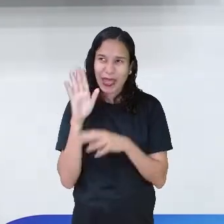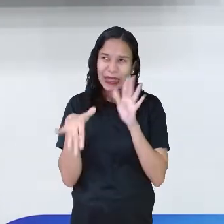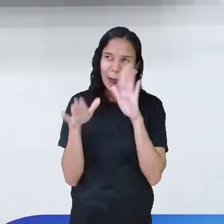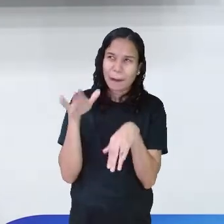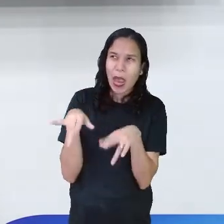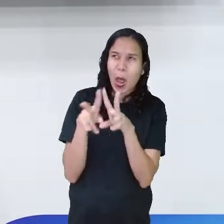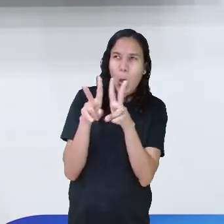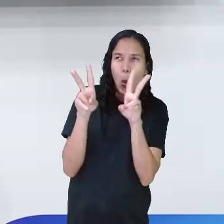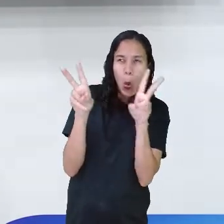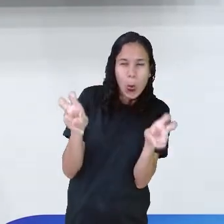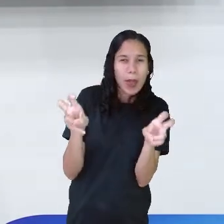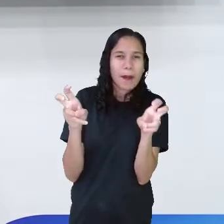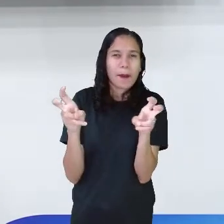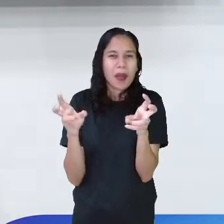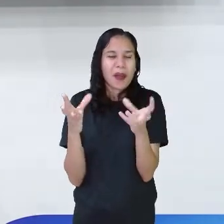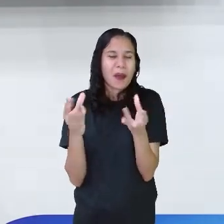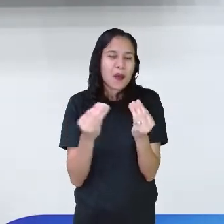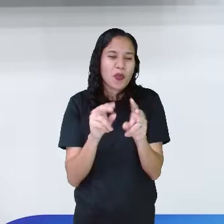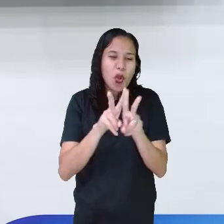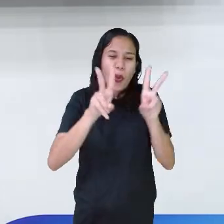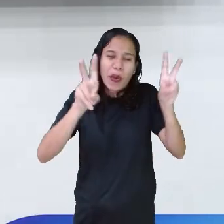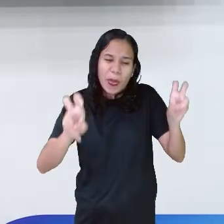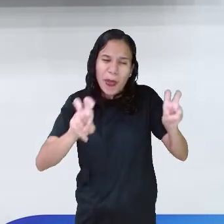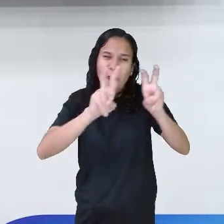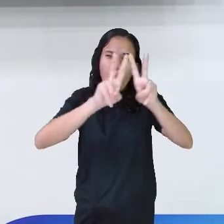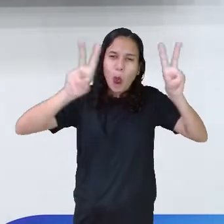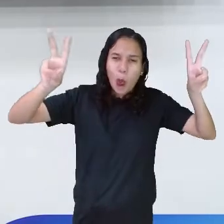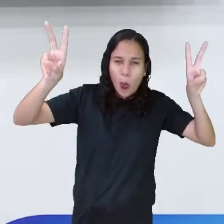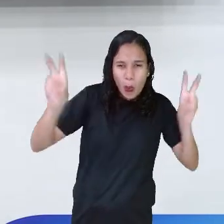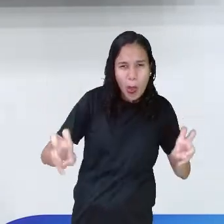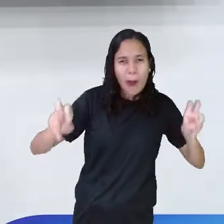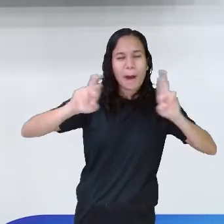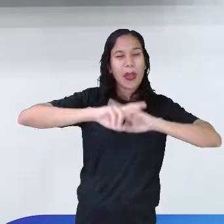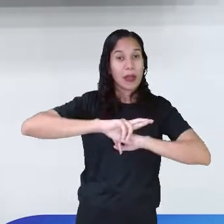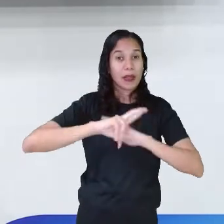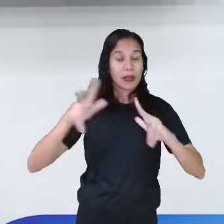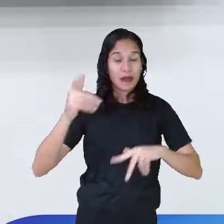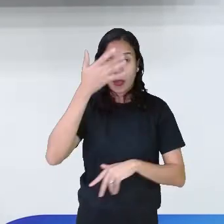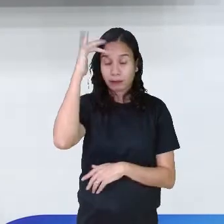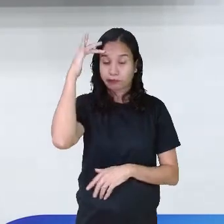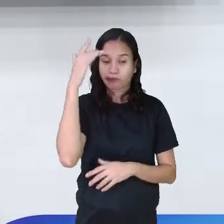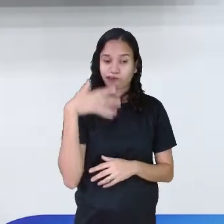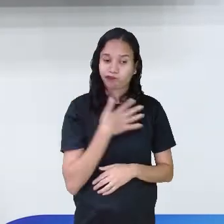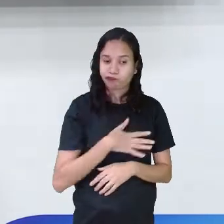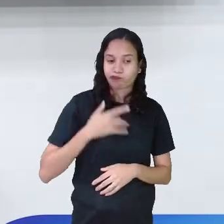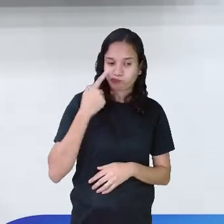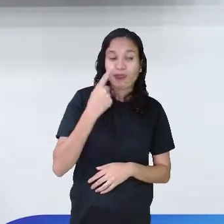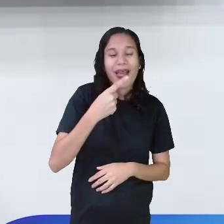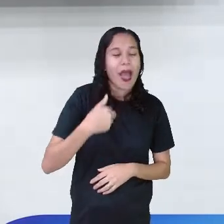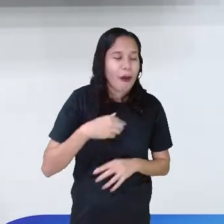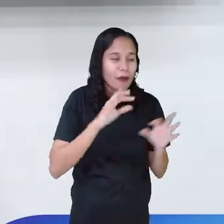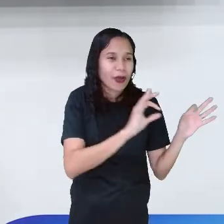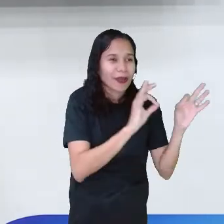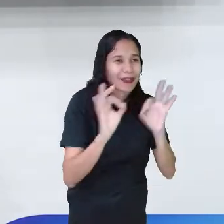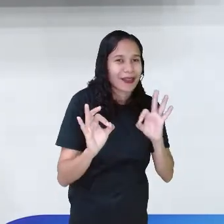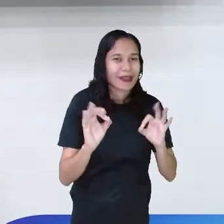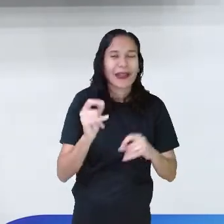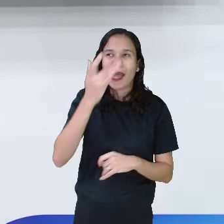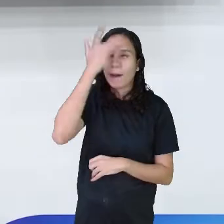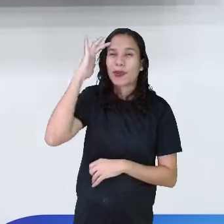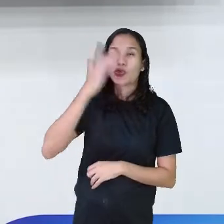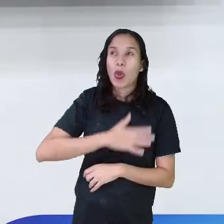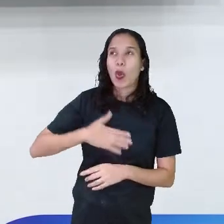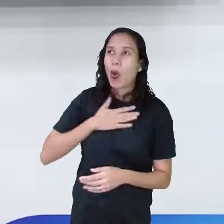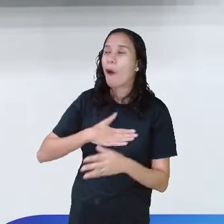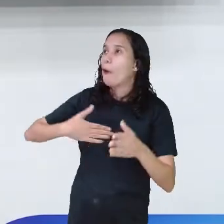O tema ali tem vários públicos-alvos, são aquelas pessoas que a reportagem quer atingir. Então, por exemplo, uma pessoa que gosta muito